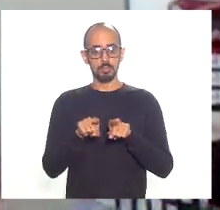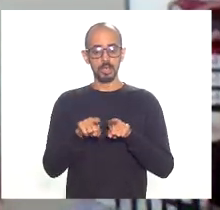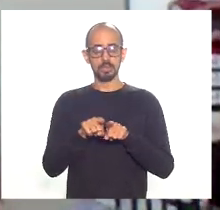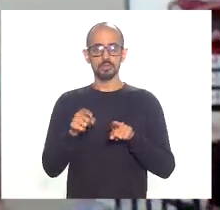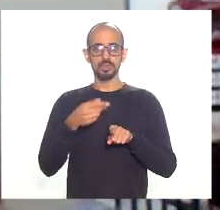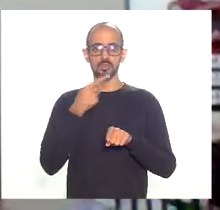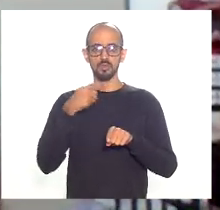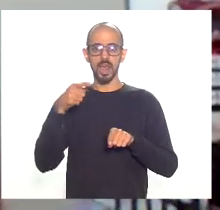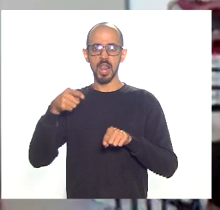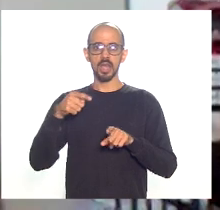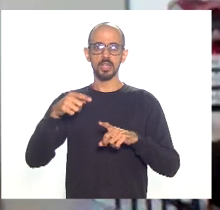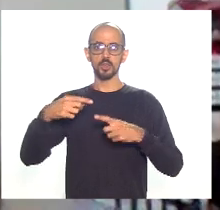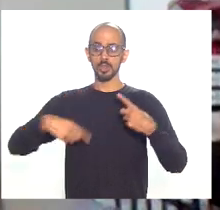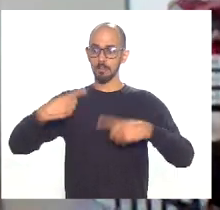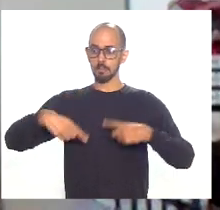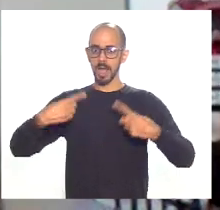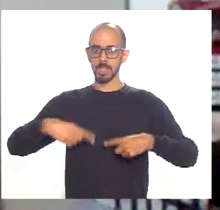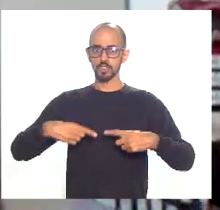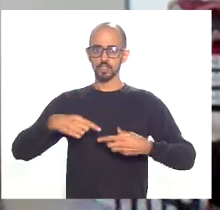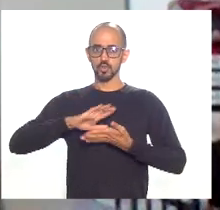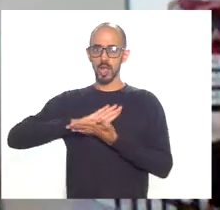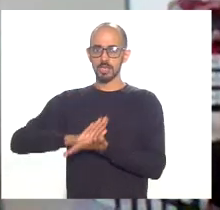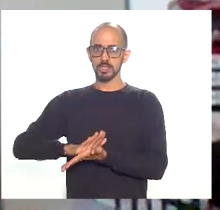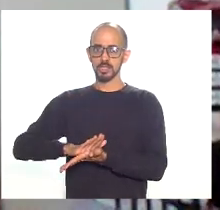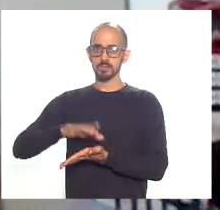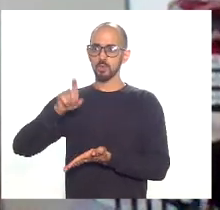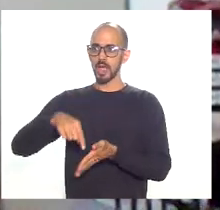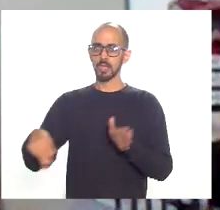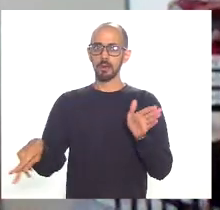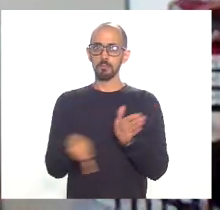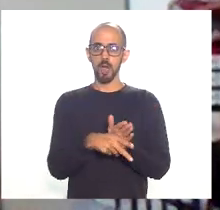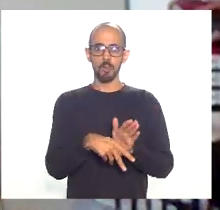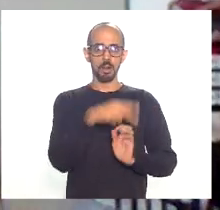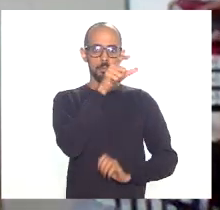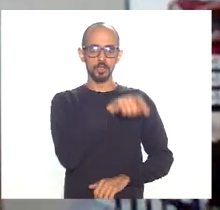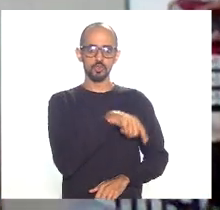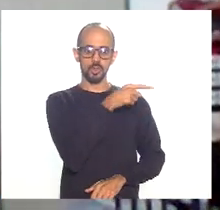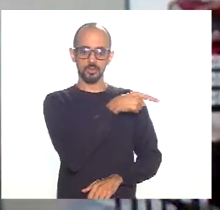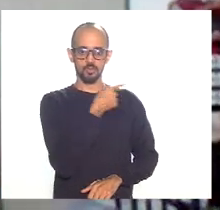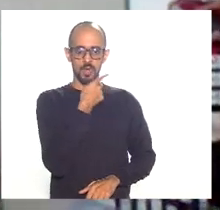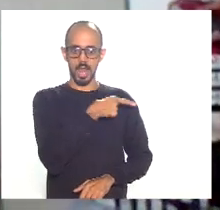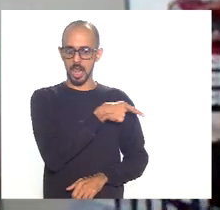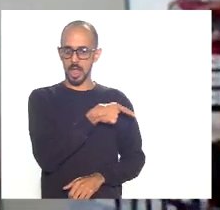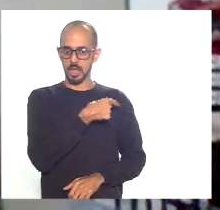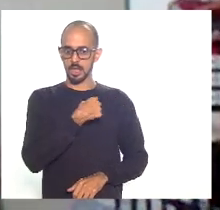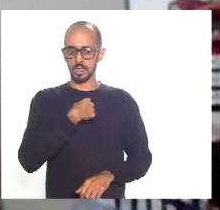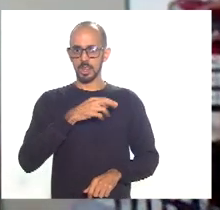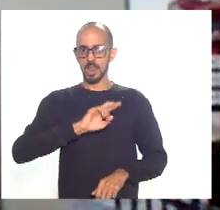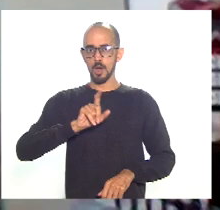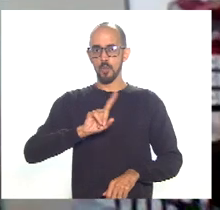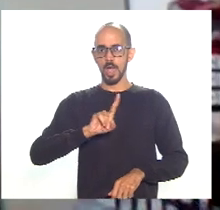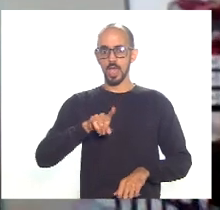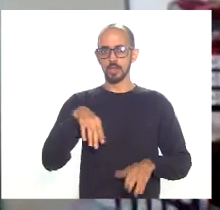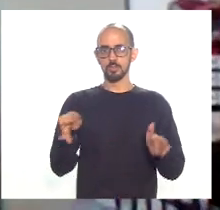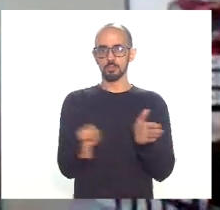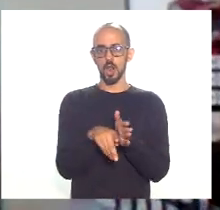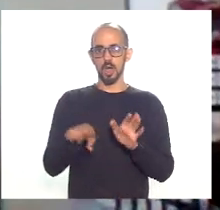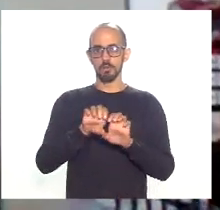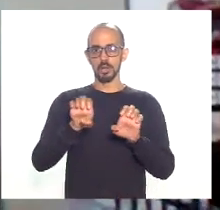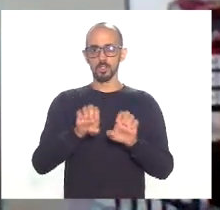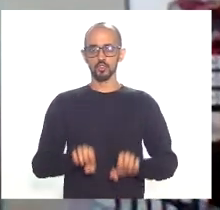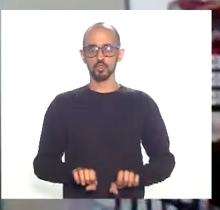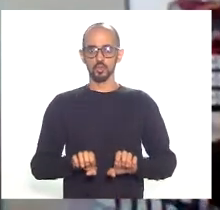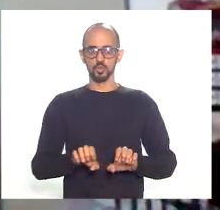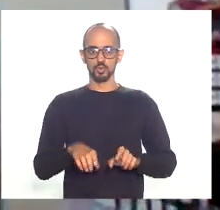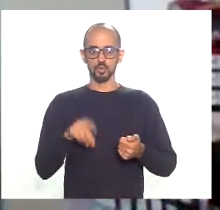como se ele fosse uma construção de quem fala do racismo e não uma construção que se reflete numa prática social que continua